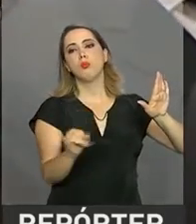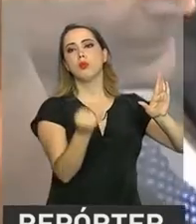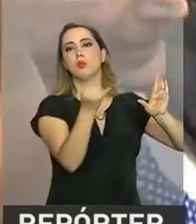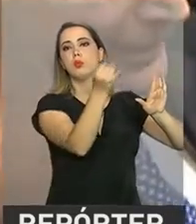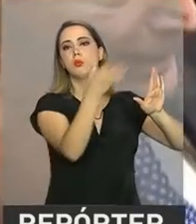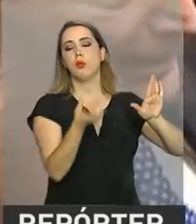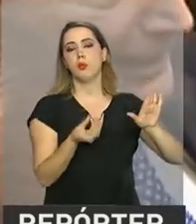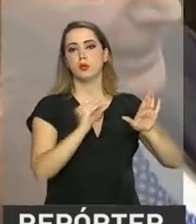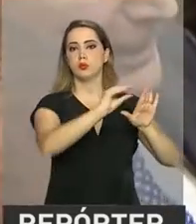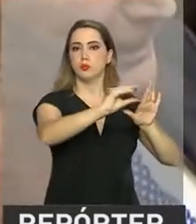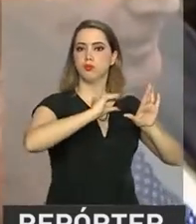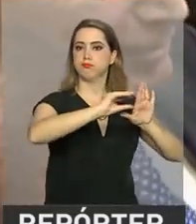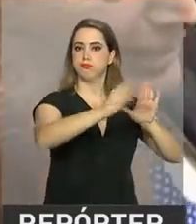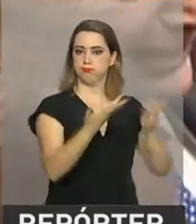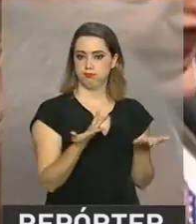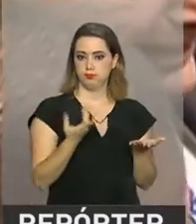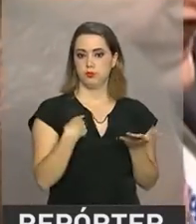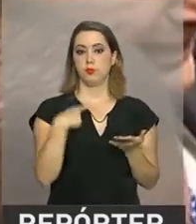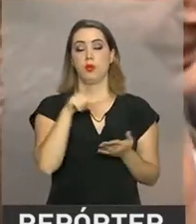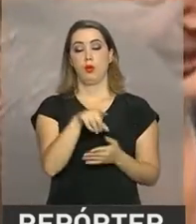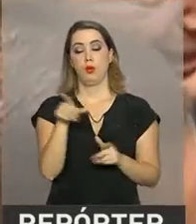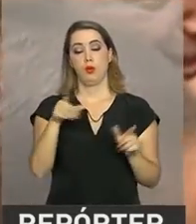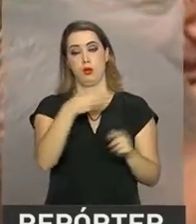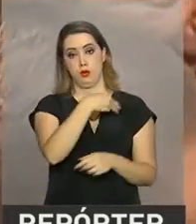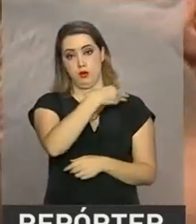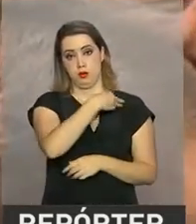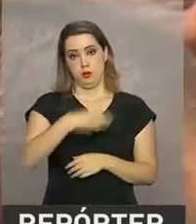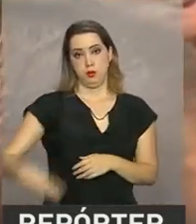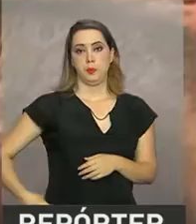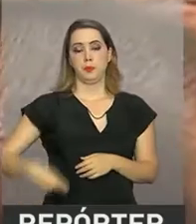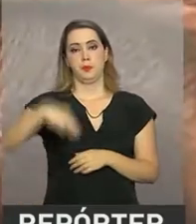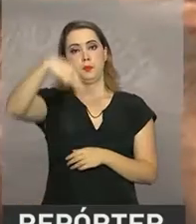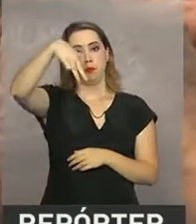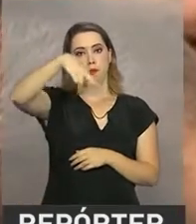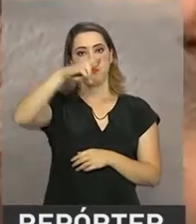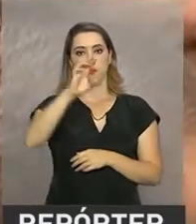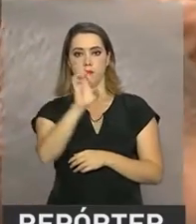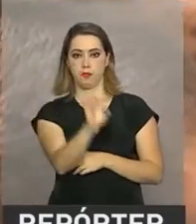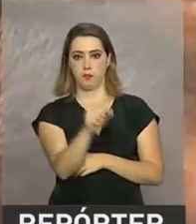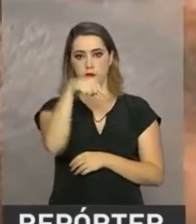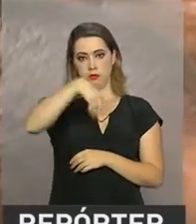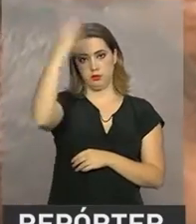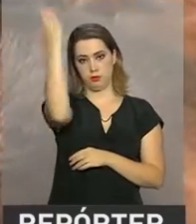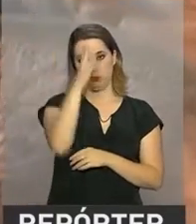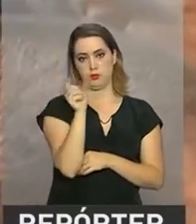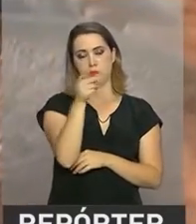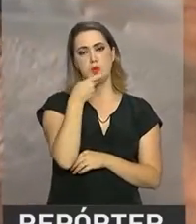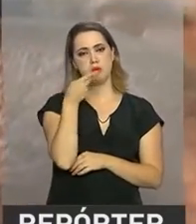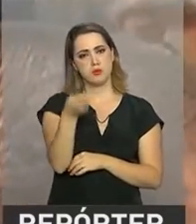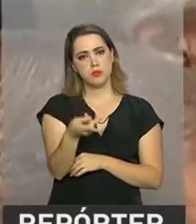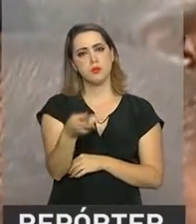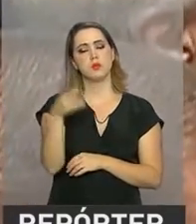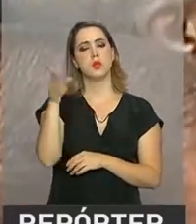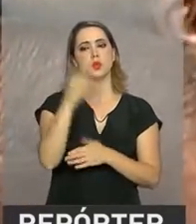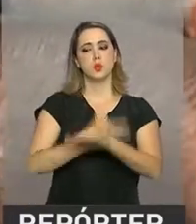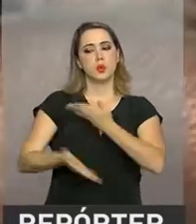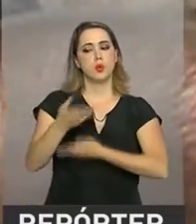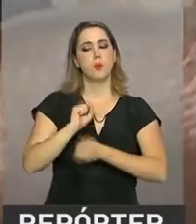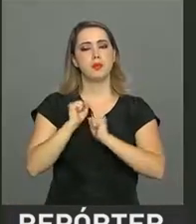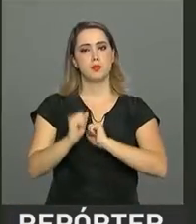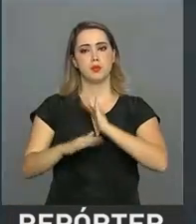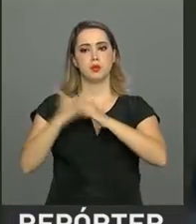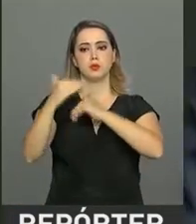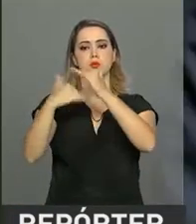o ministro josé serra das relações exteriores do brasil lembrou que o comércio entre os países pode crescer ainda